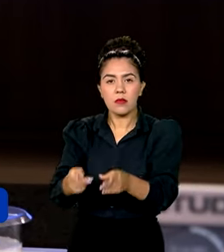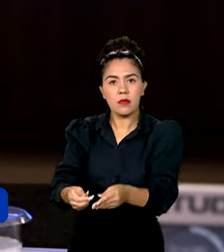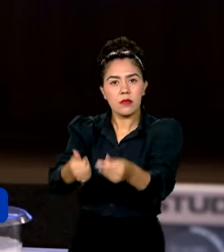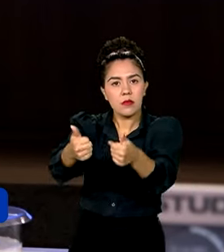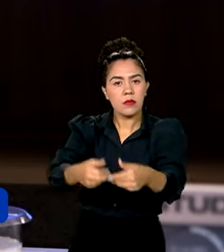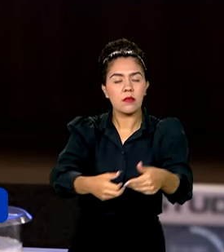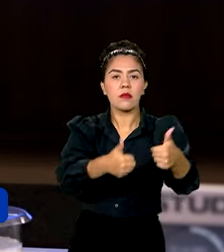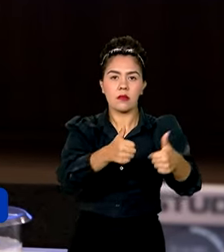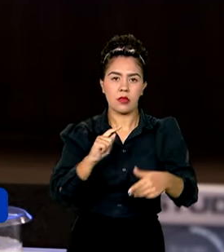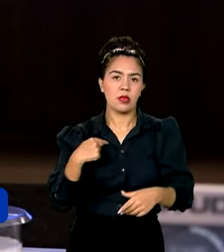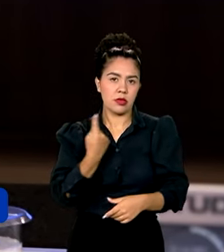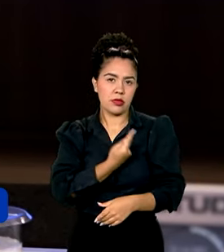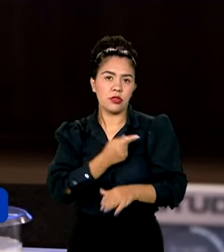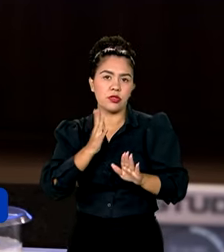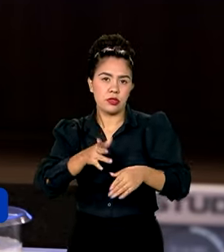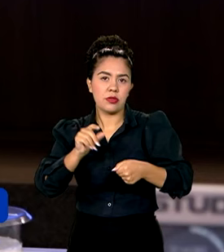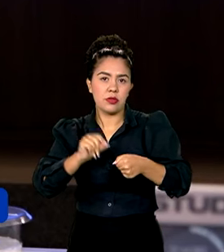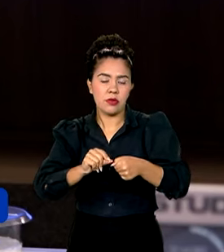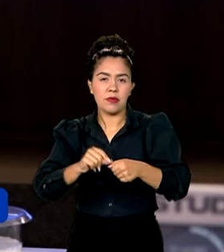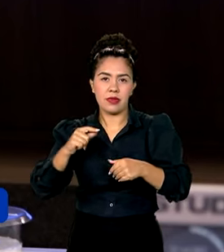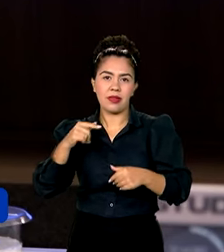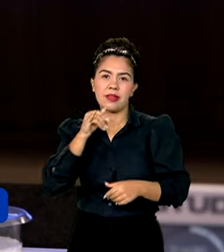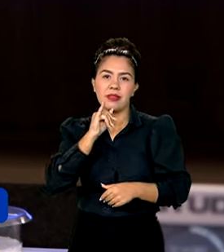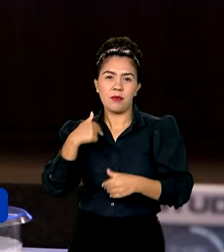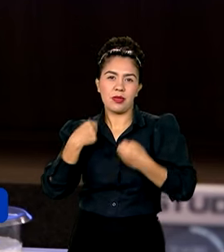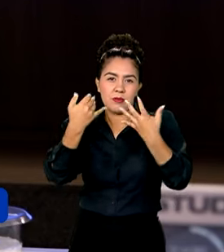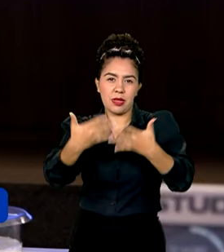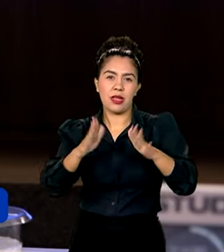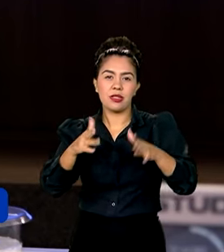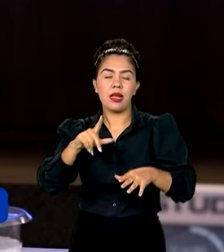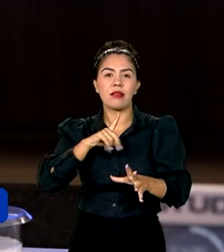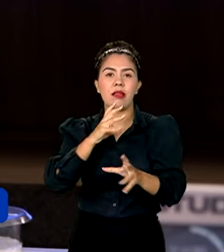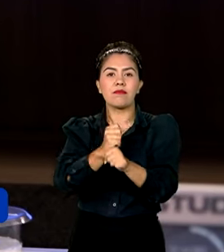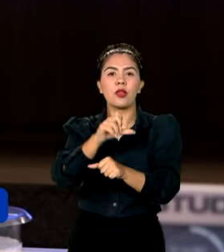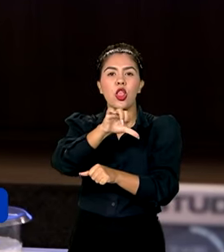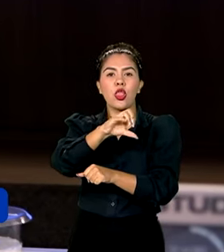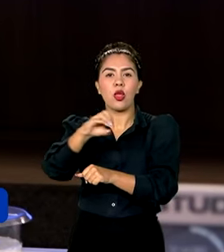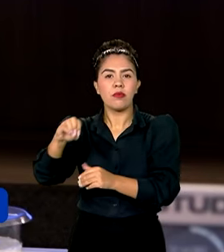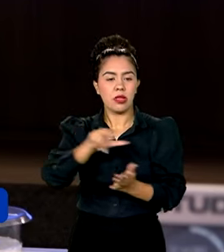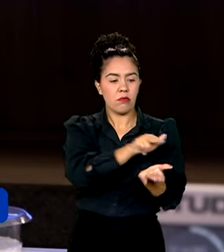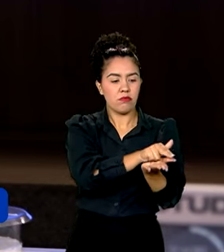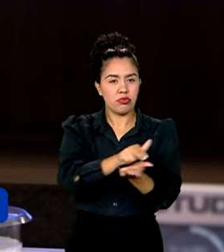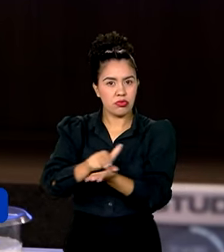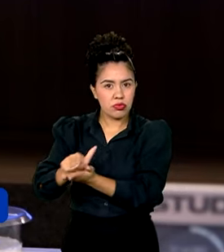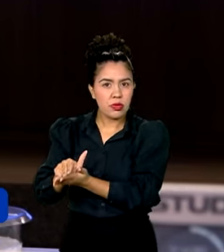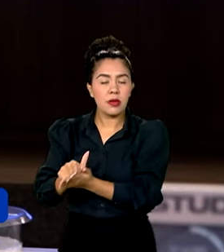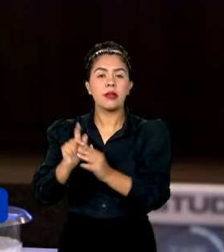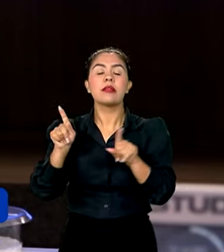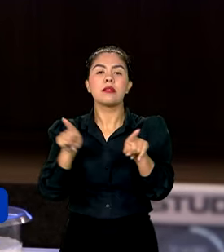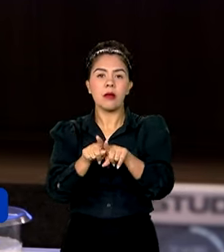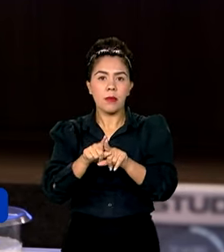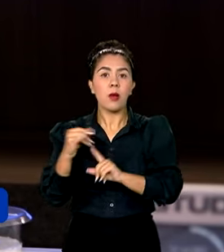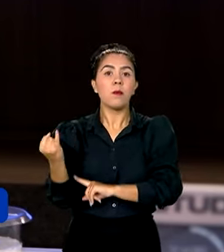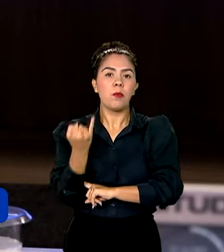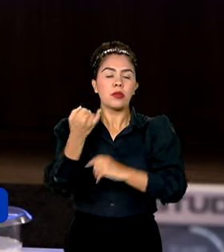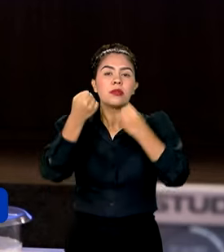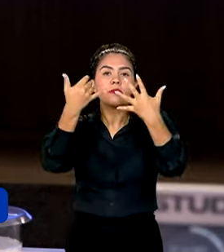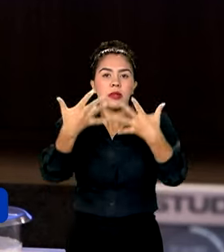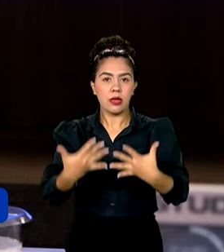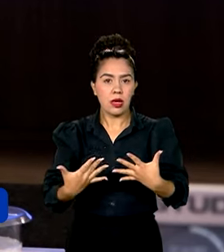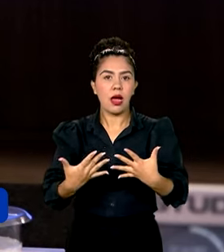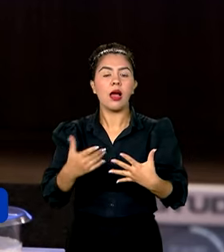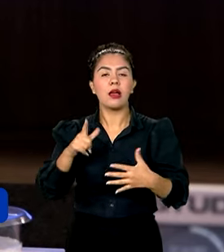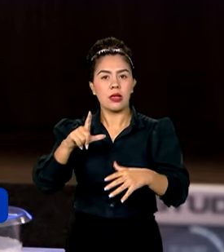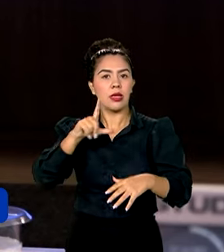é o exemplo que eu dei nos 900 leitos Além disso é importante também dizer eh que contamos com o apoio